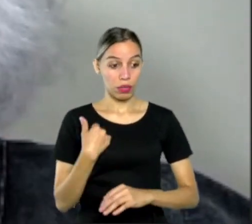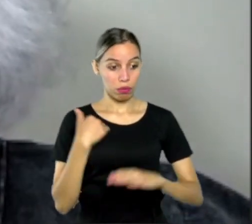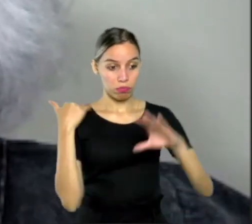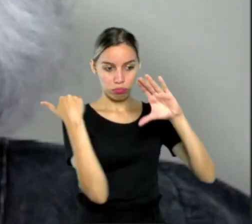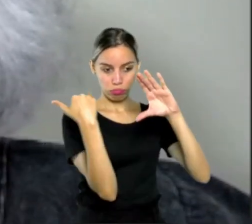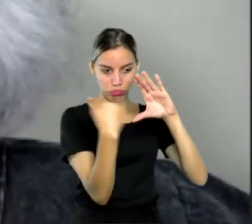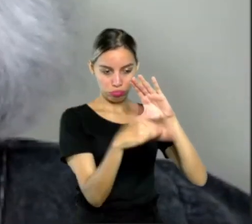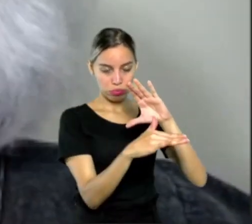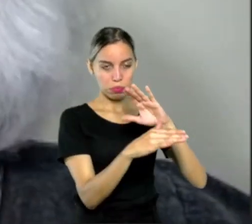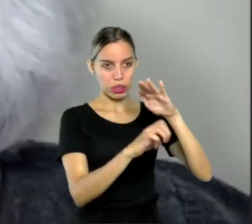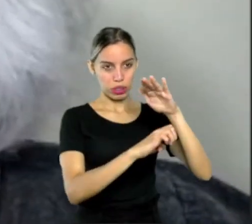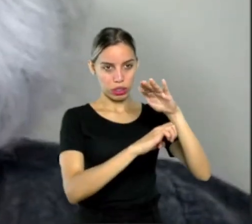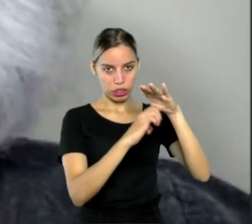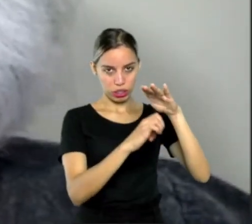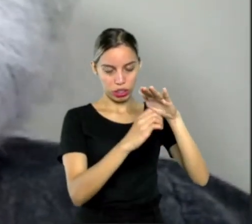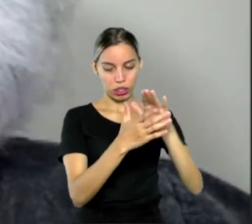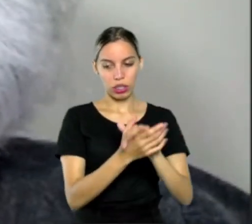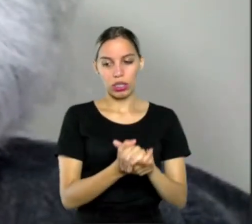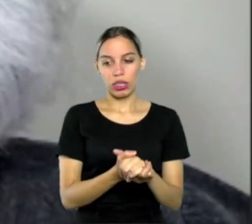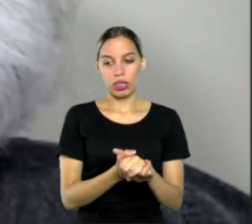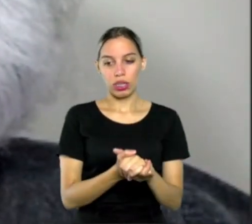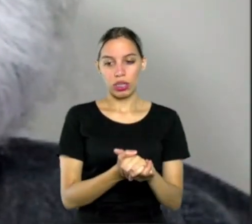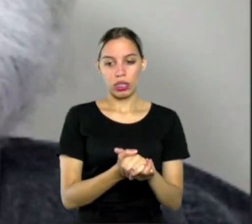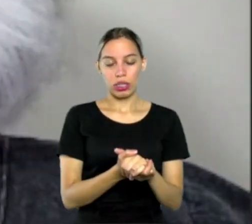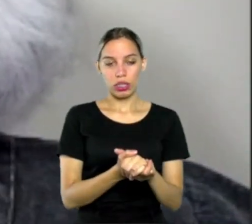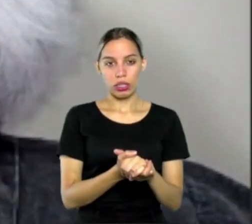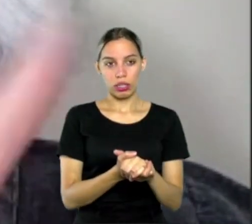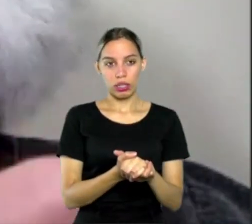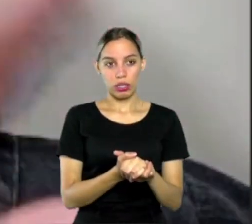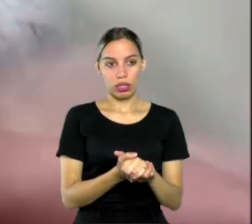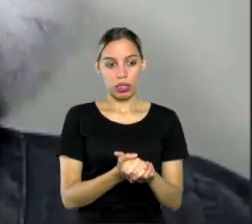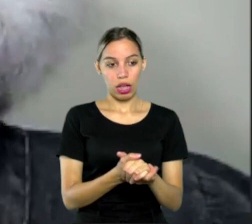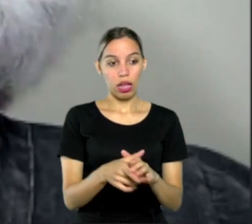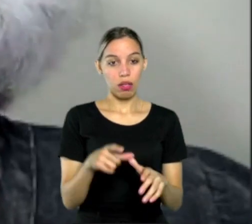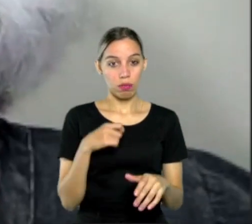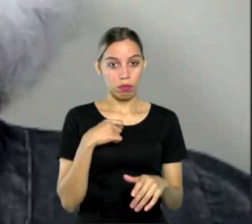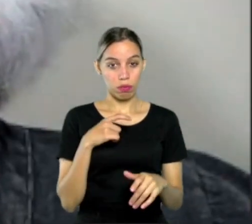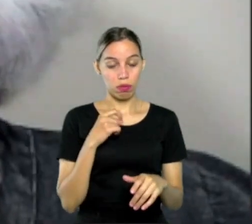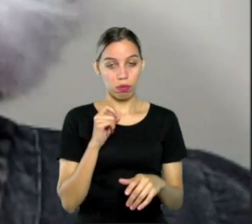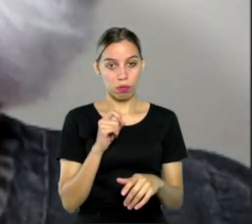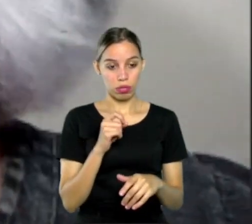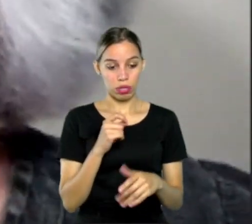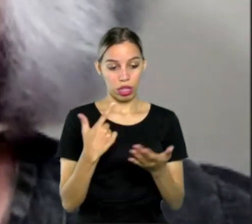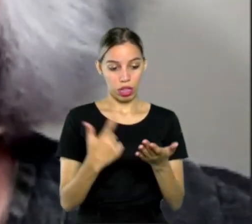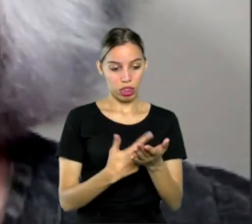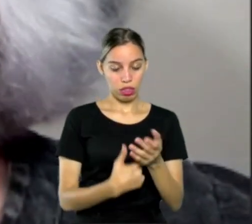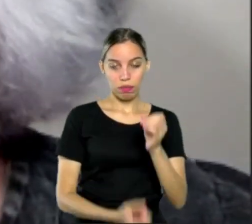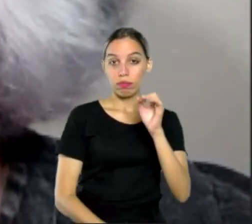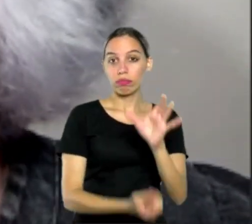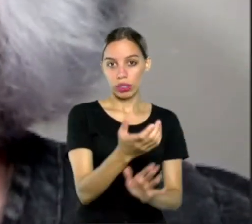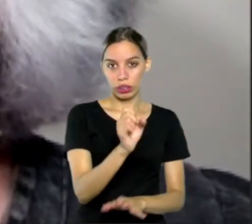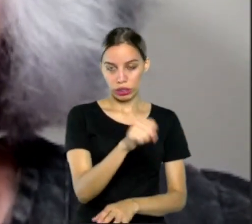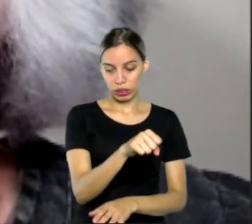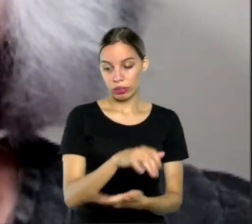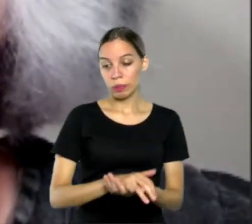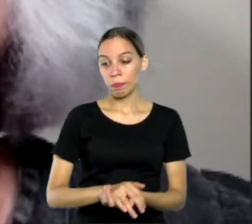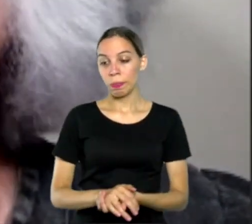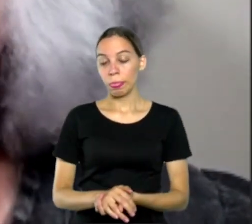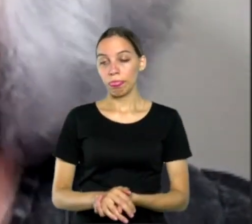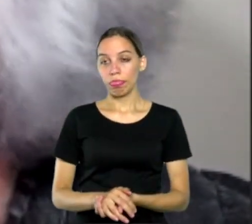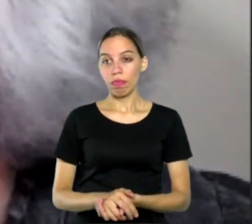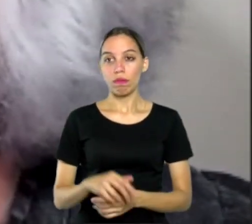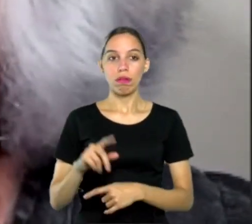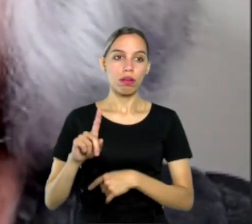sabe? E esses 2 livros foram feitos. Aí depois a Ana